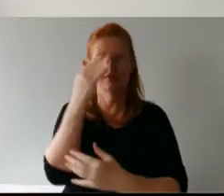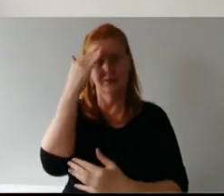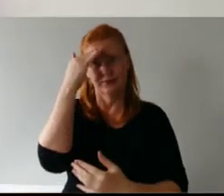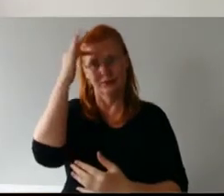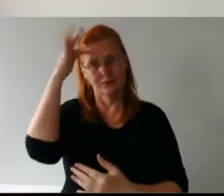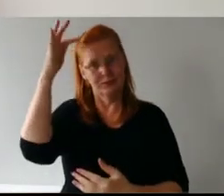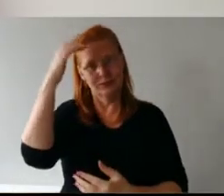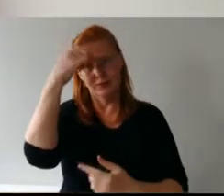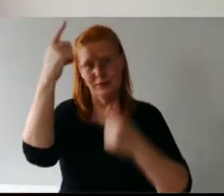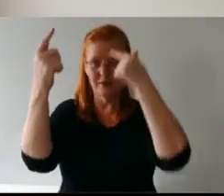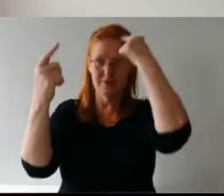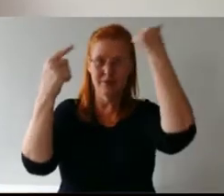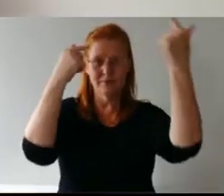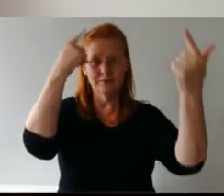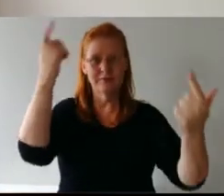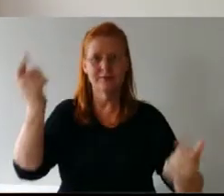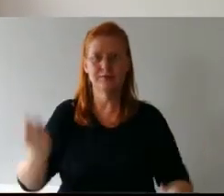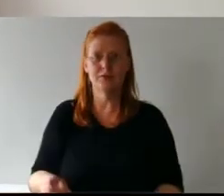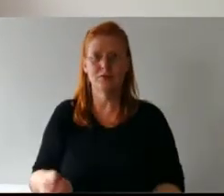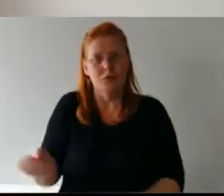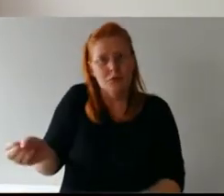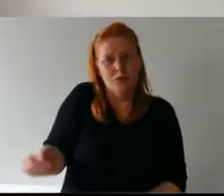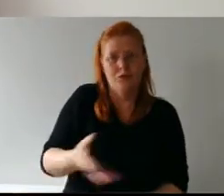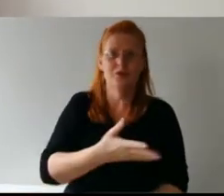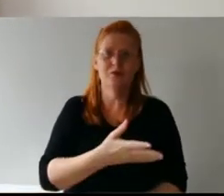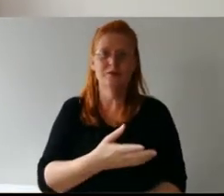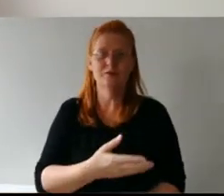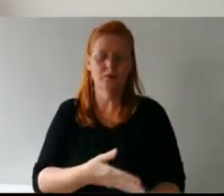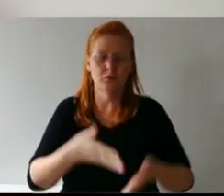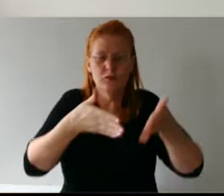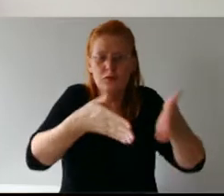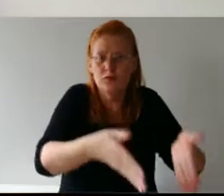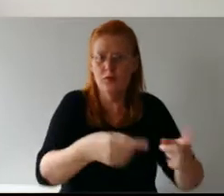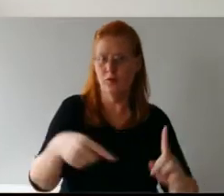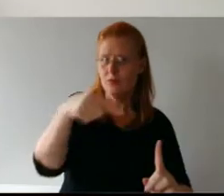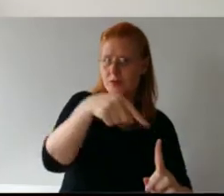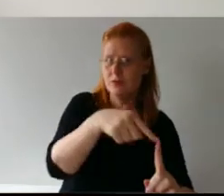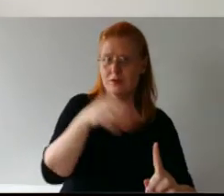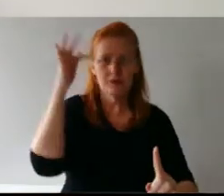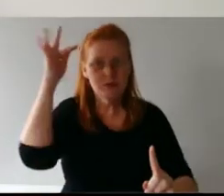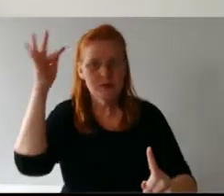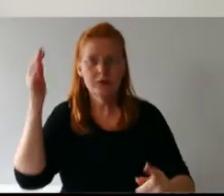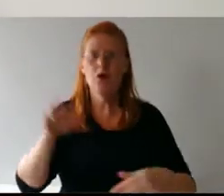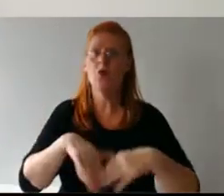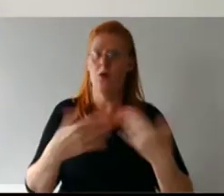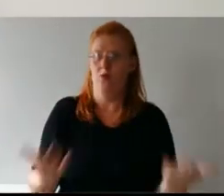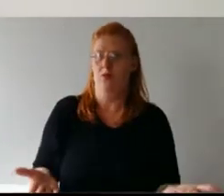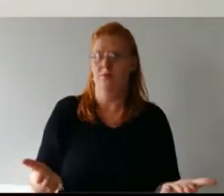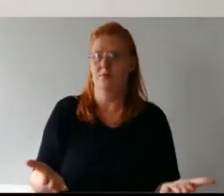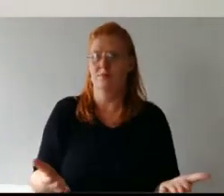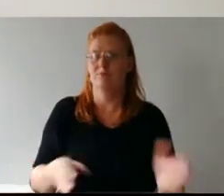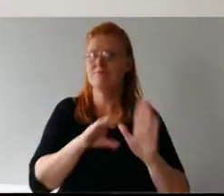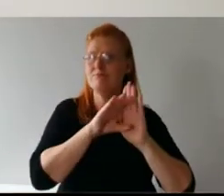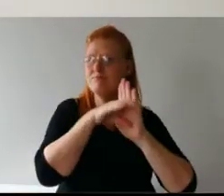a criação do pensamento, criando novas formas de pensar. O objetivo principal de sua